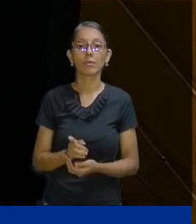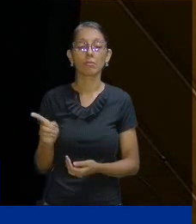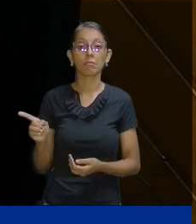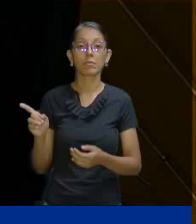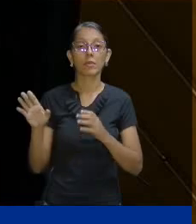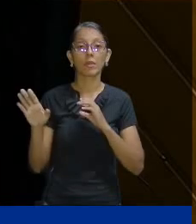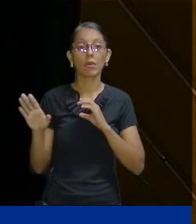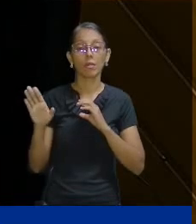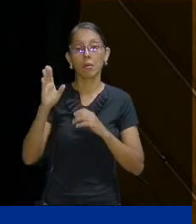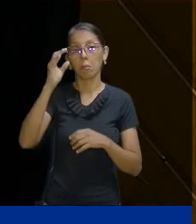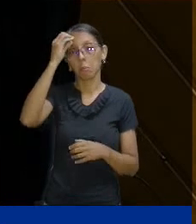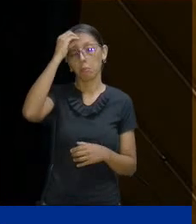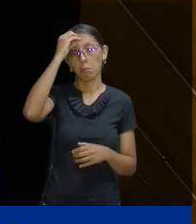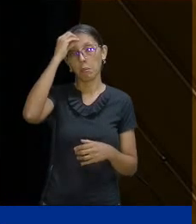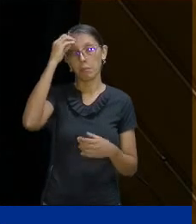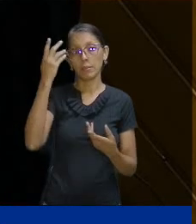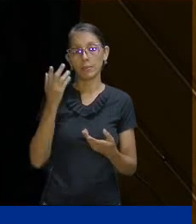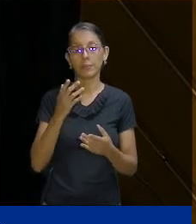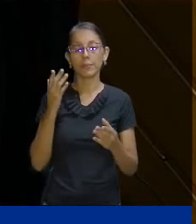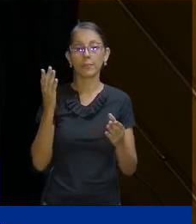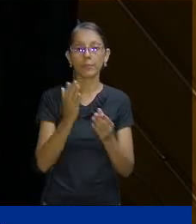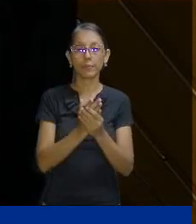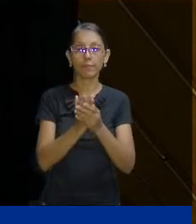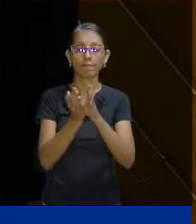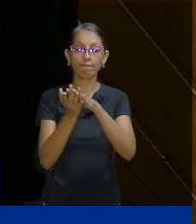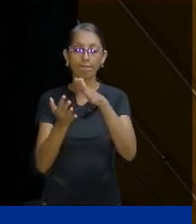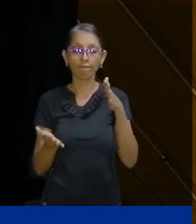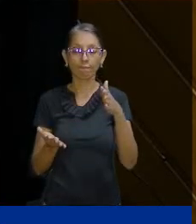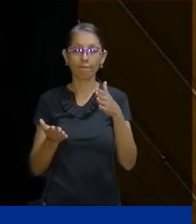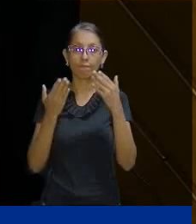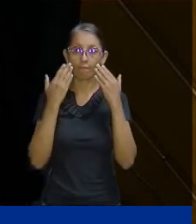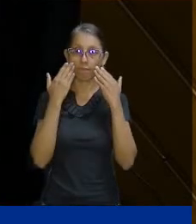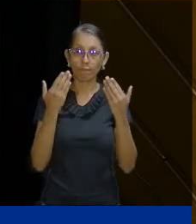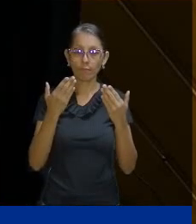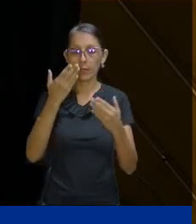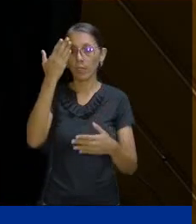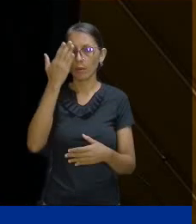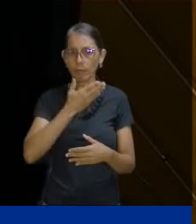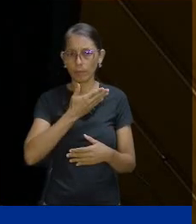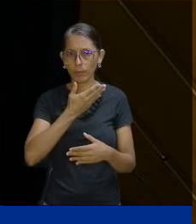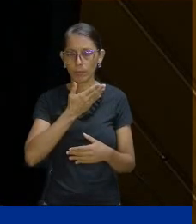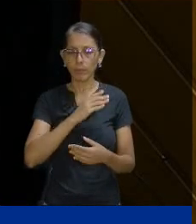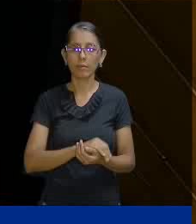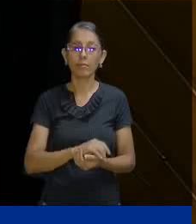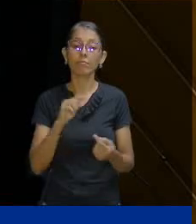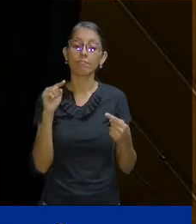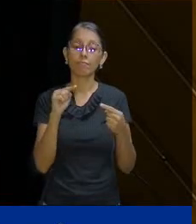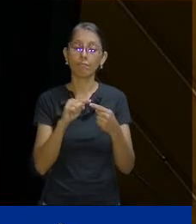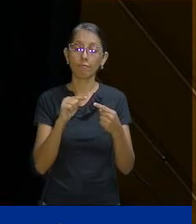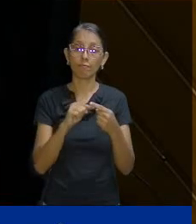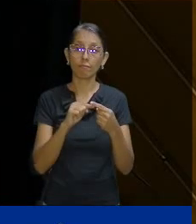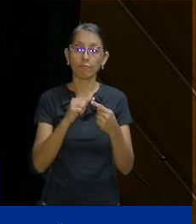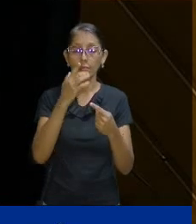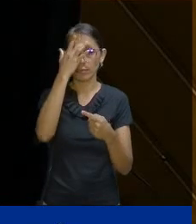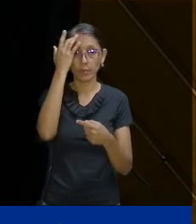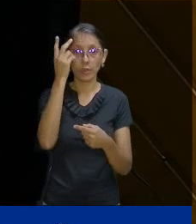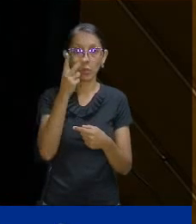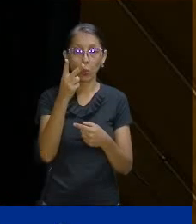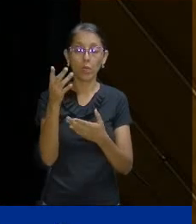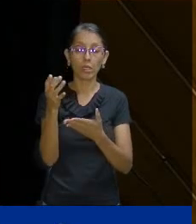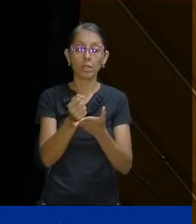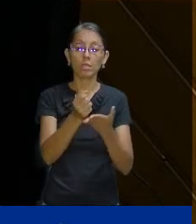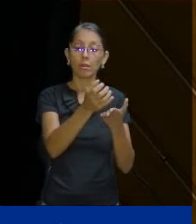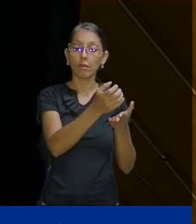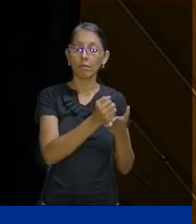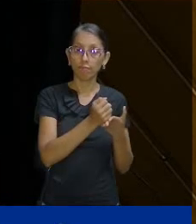candidato. Os autos revelam que a prova apresentada limita-se ao transporte de 2 pessoas por Júlio César,